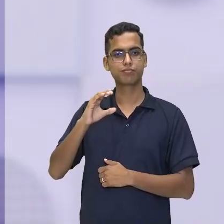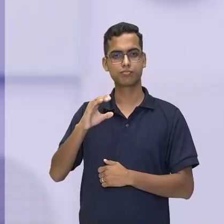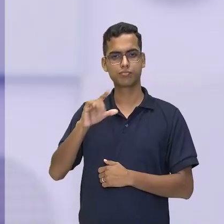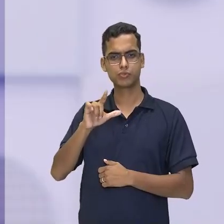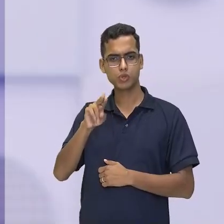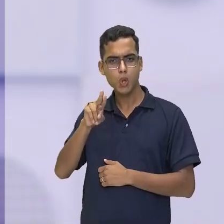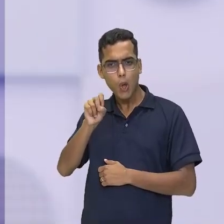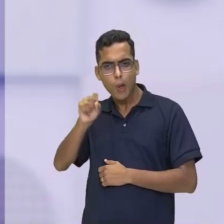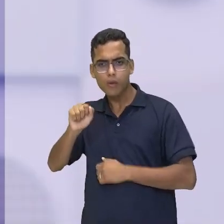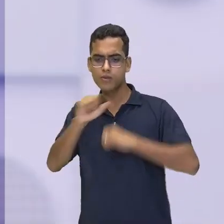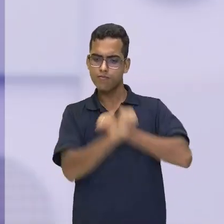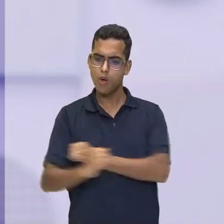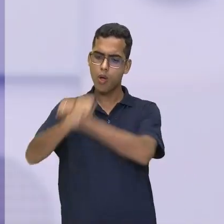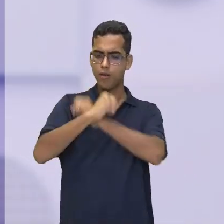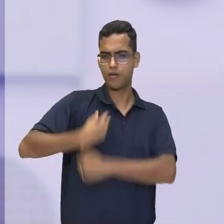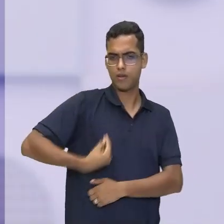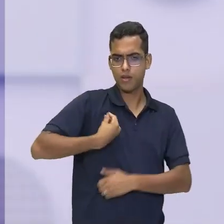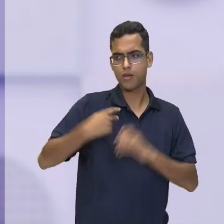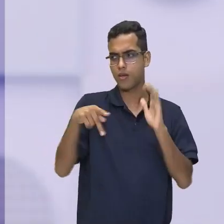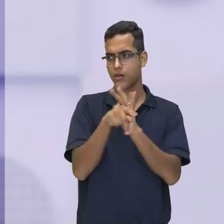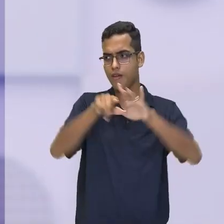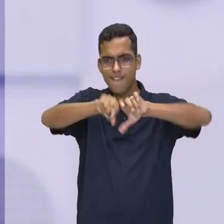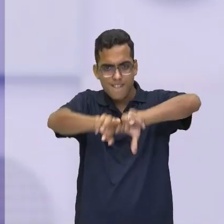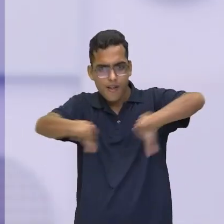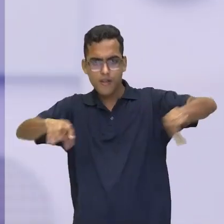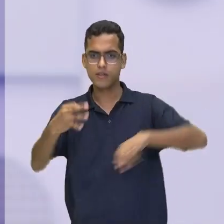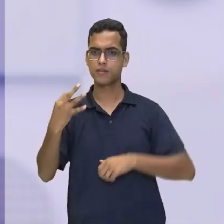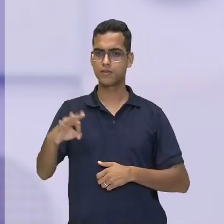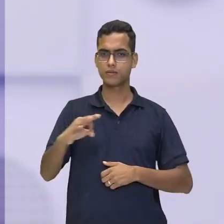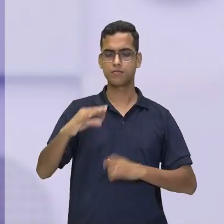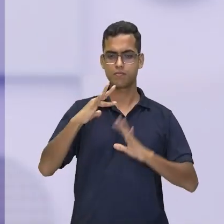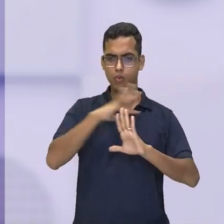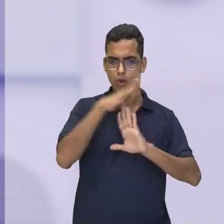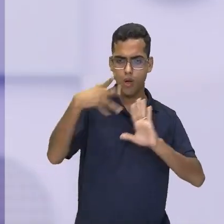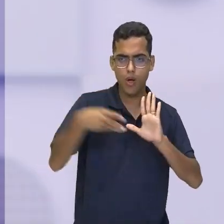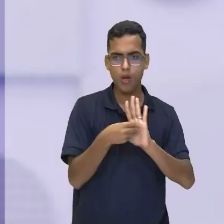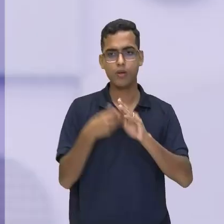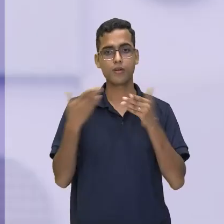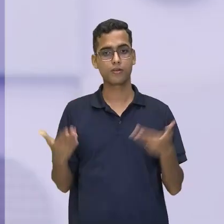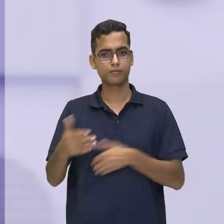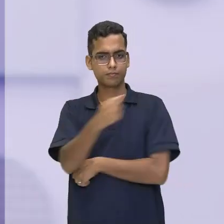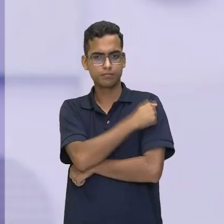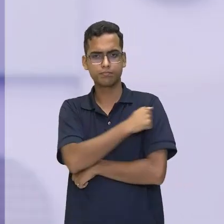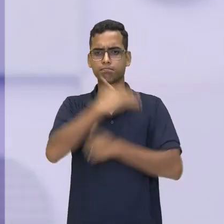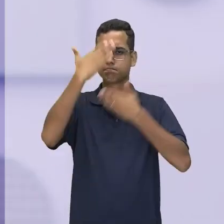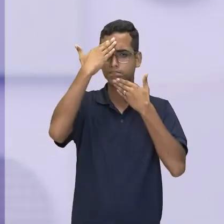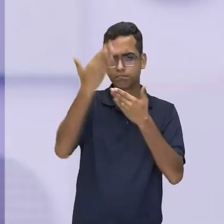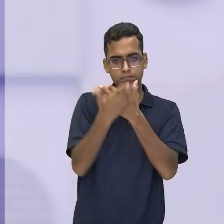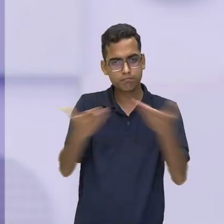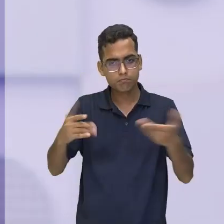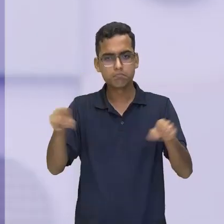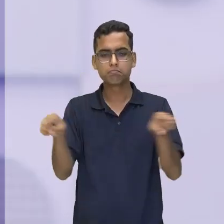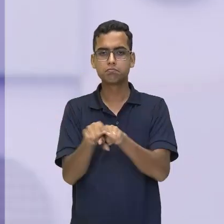na sua defesa pela vida e pela Amazônia. Então, caros alunos, muito obrigado aqui